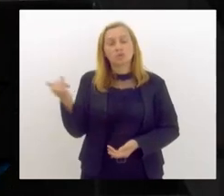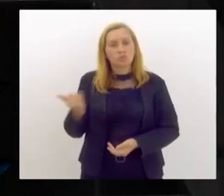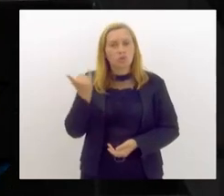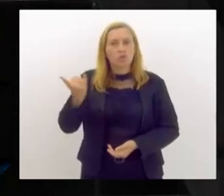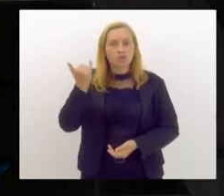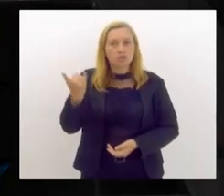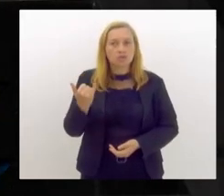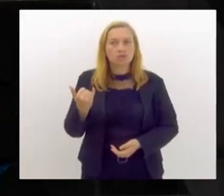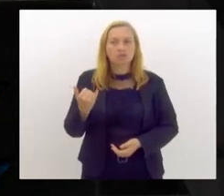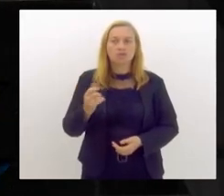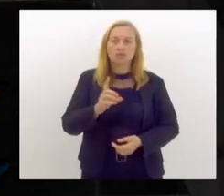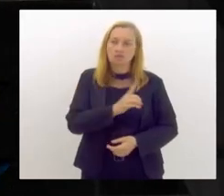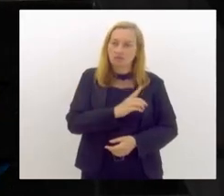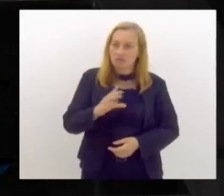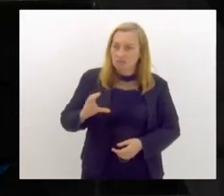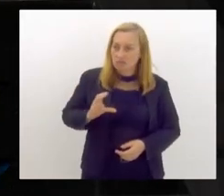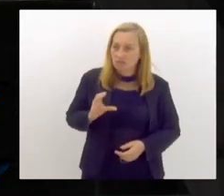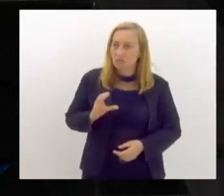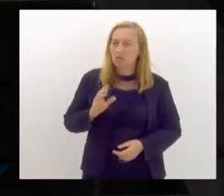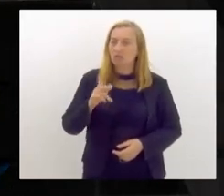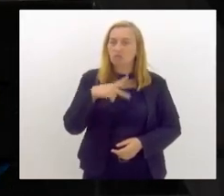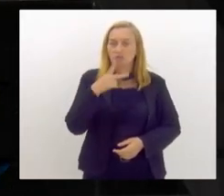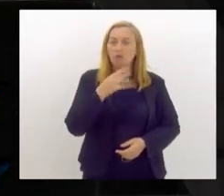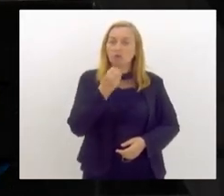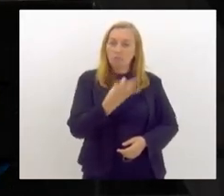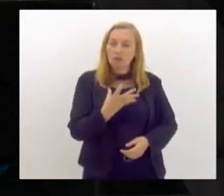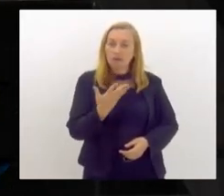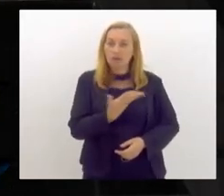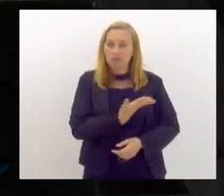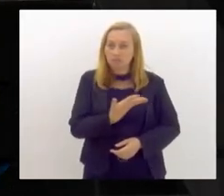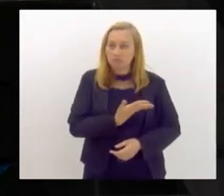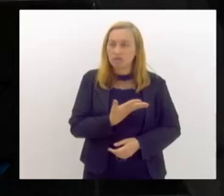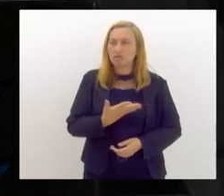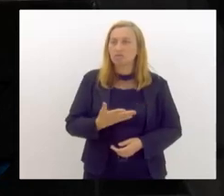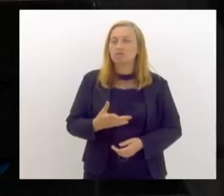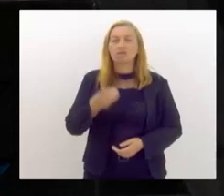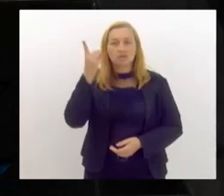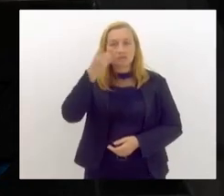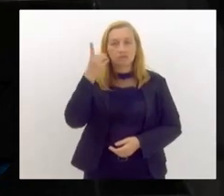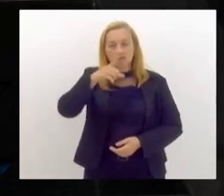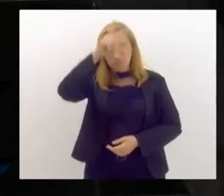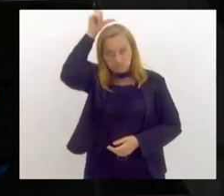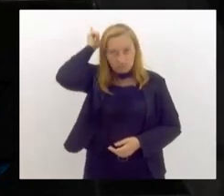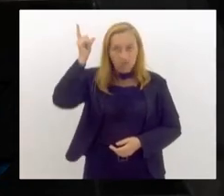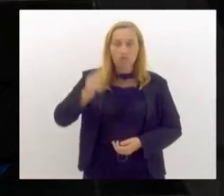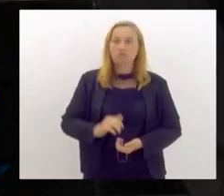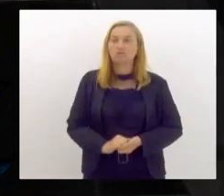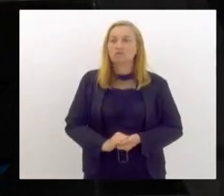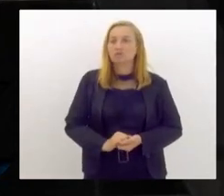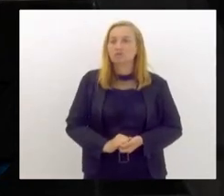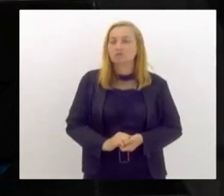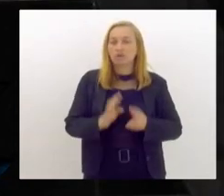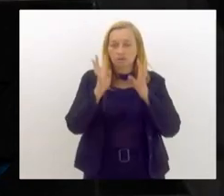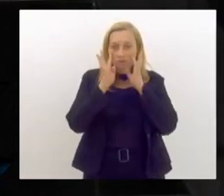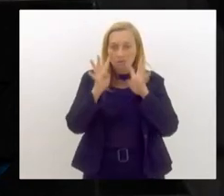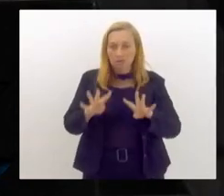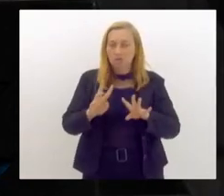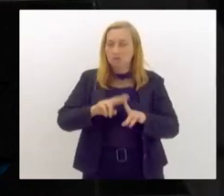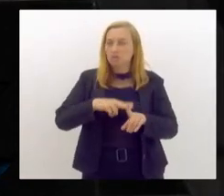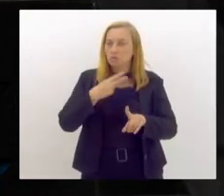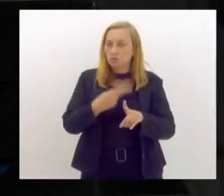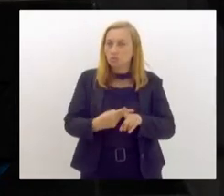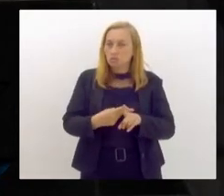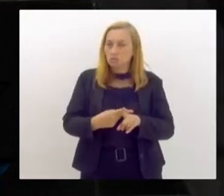que a Defesa Civil, como bem colocou o nobre colega que me antecedeu, o deputado Luiz Paulo, tenham atenção redobrada